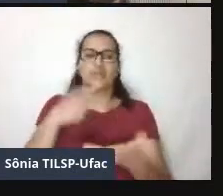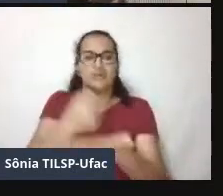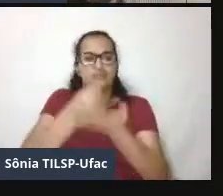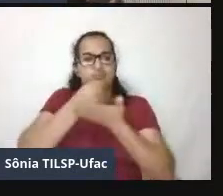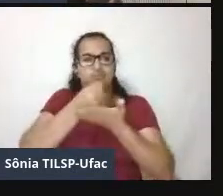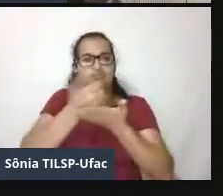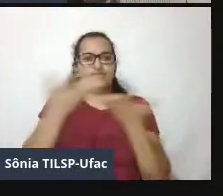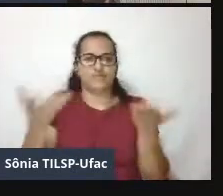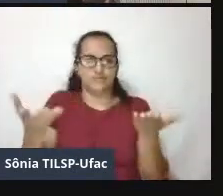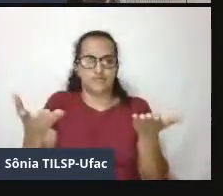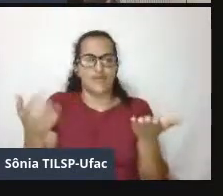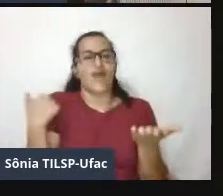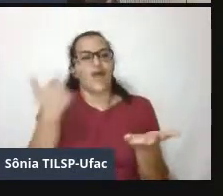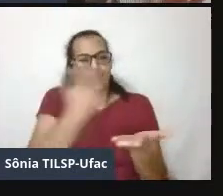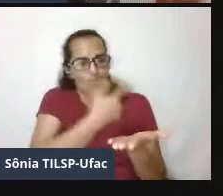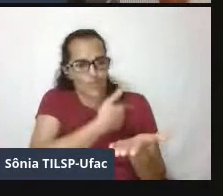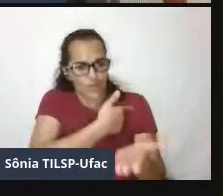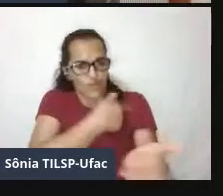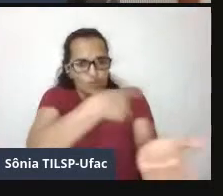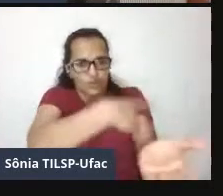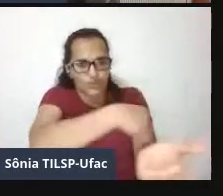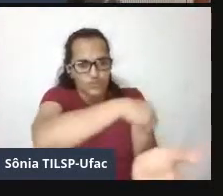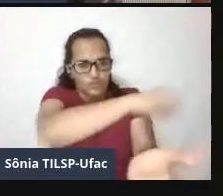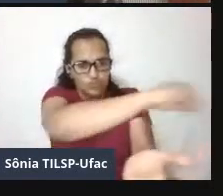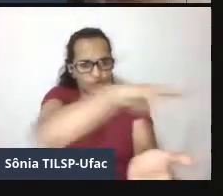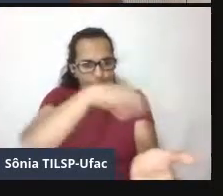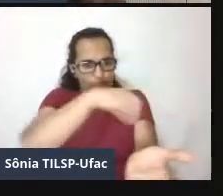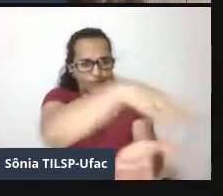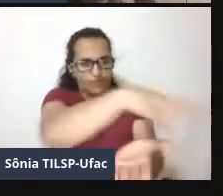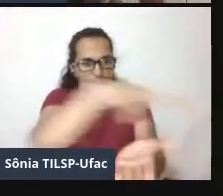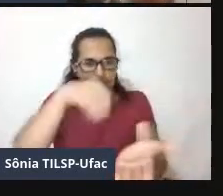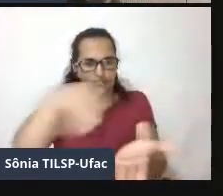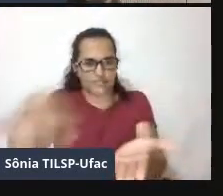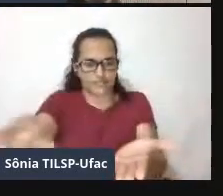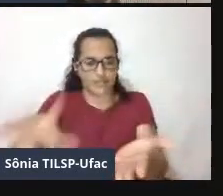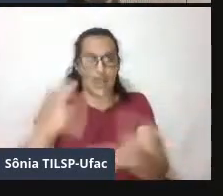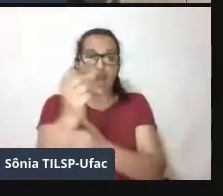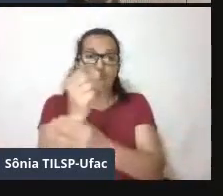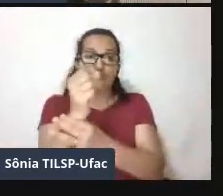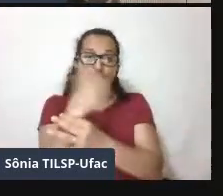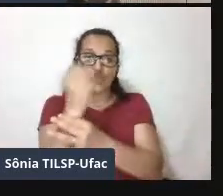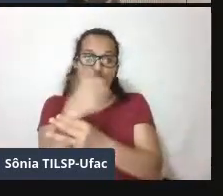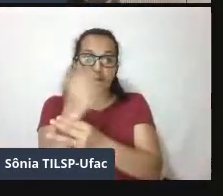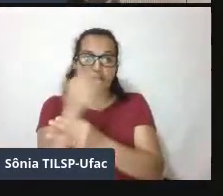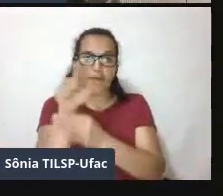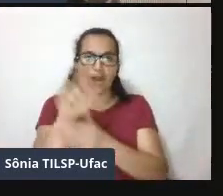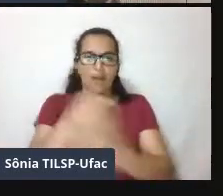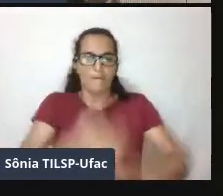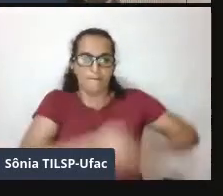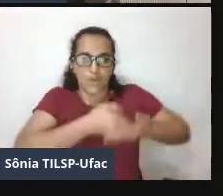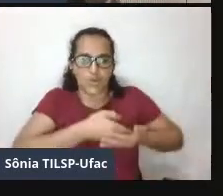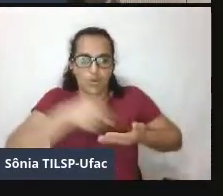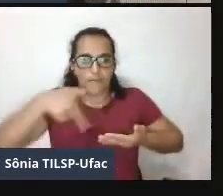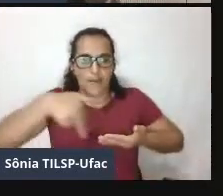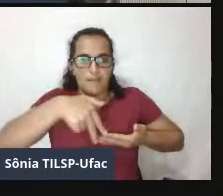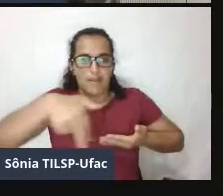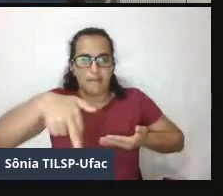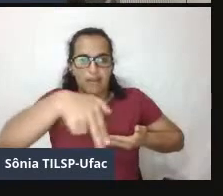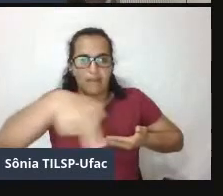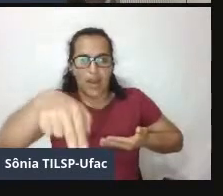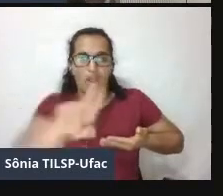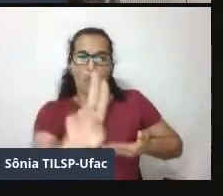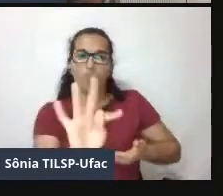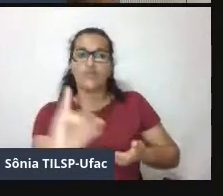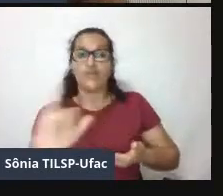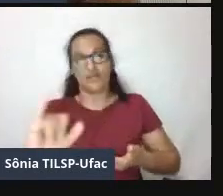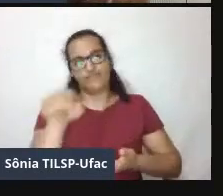gente desconectou os equipes dela e a nossa fisioterapeuta começou a passear com ela pelo corredor, pelo ambiente da UTI. Então, essa menina,